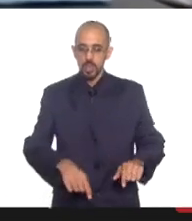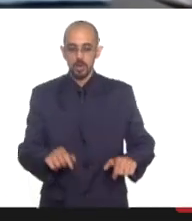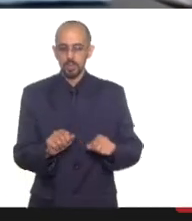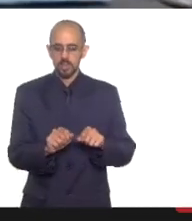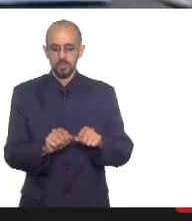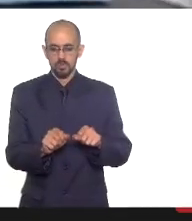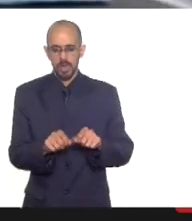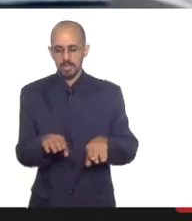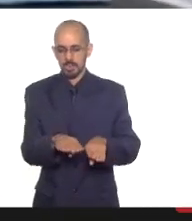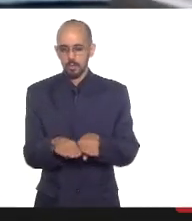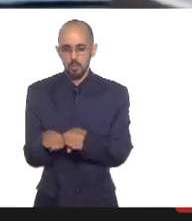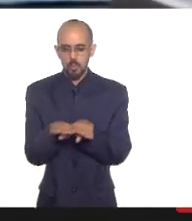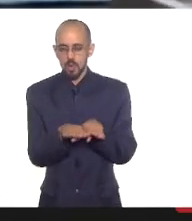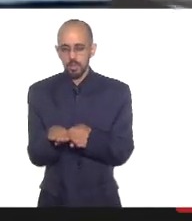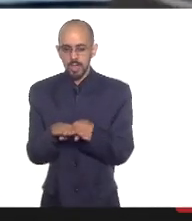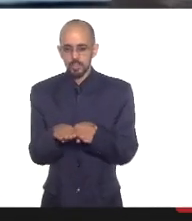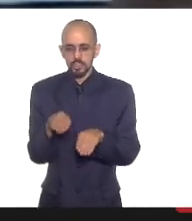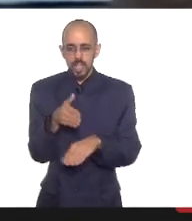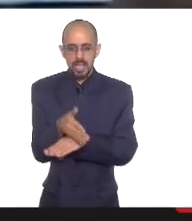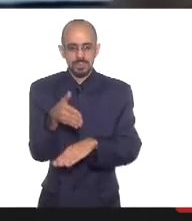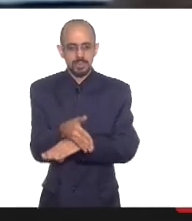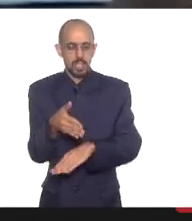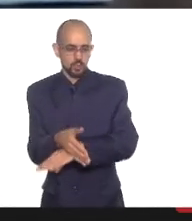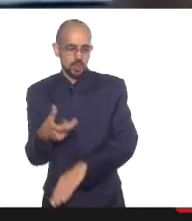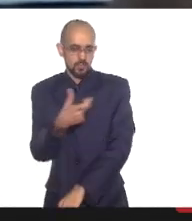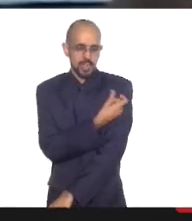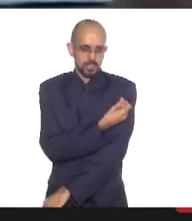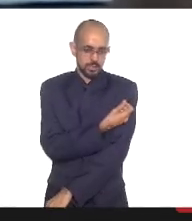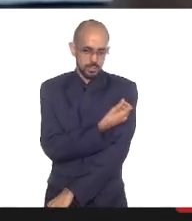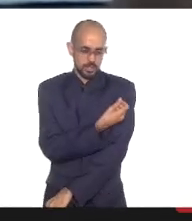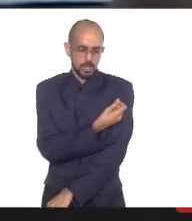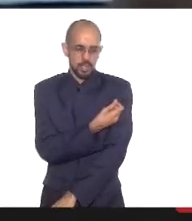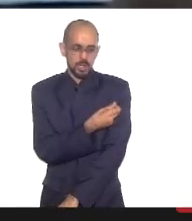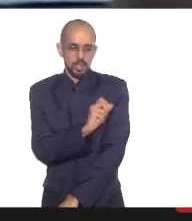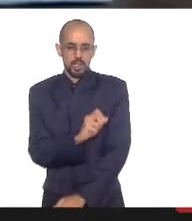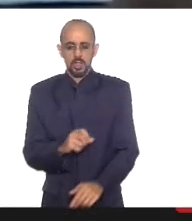a vacinação segundo seguindo uma lógica epidemiológica